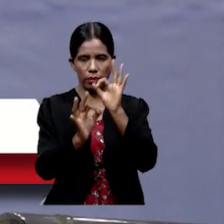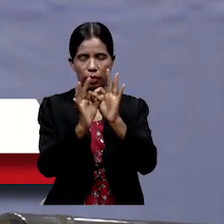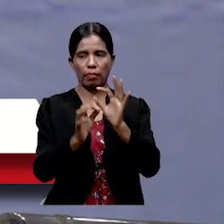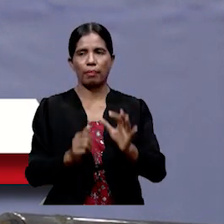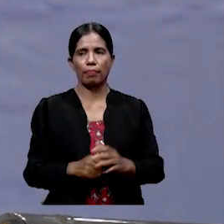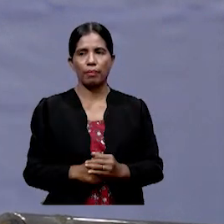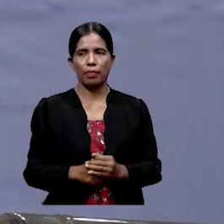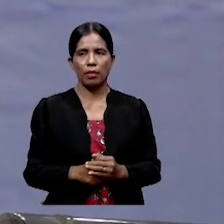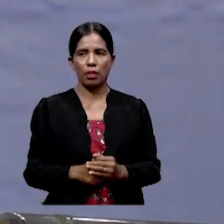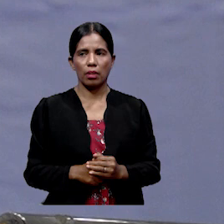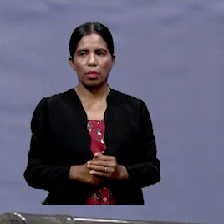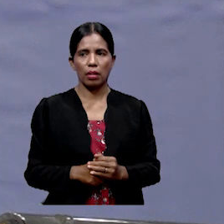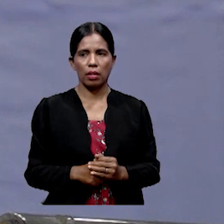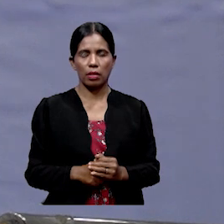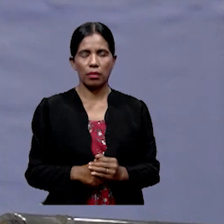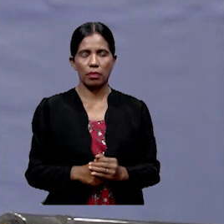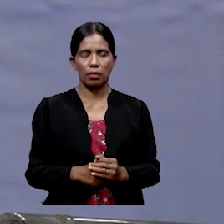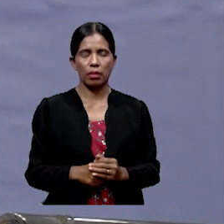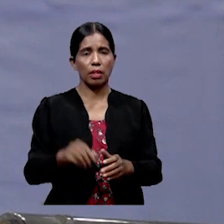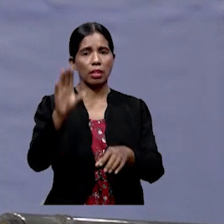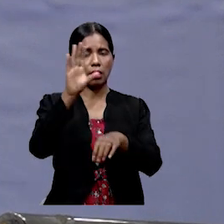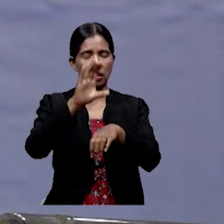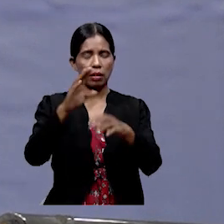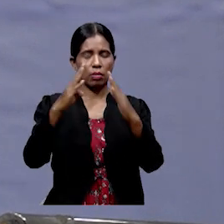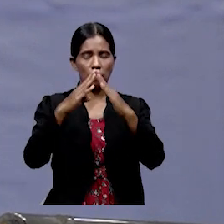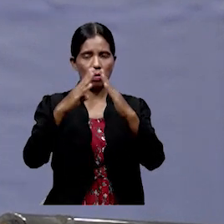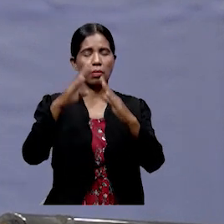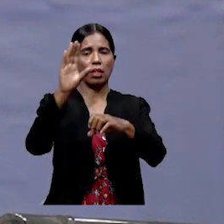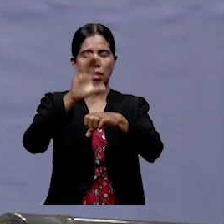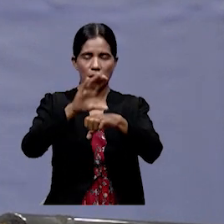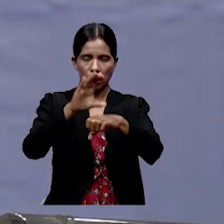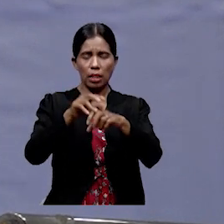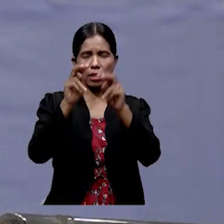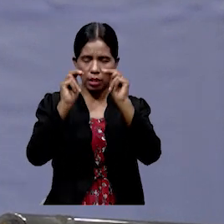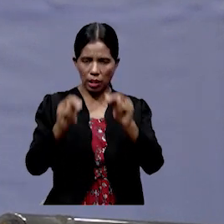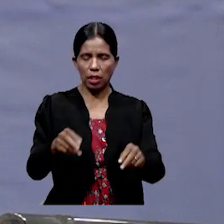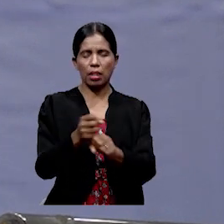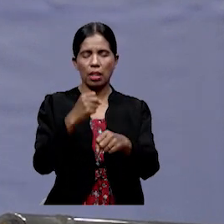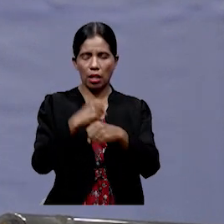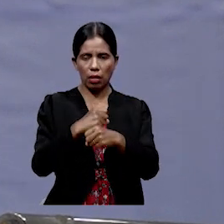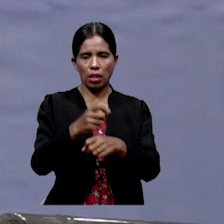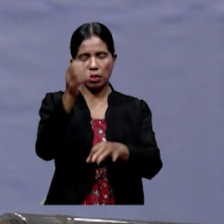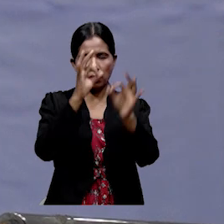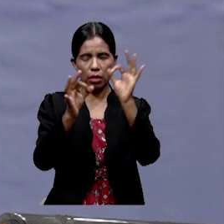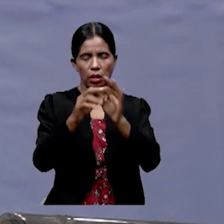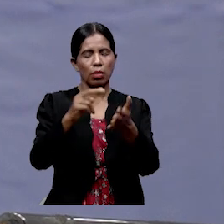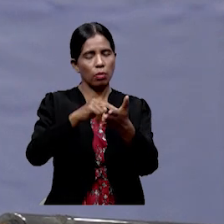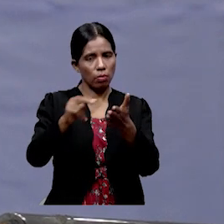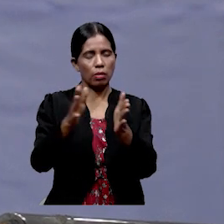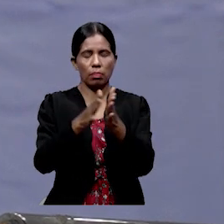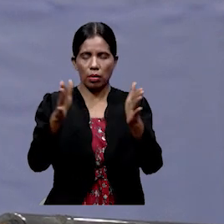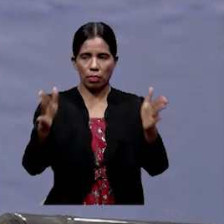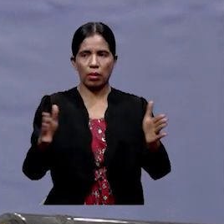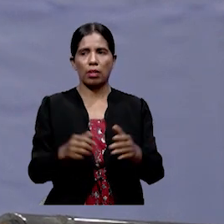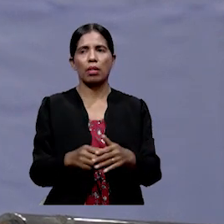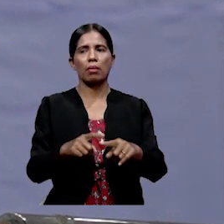Uma creta tem de água, a tu via sarana na hoje número de pó. Mas bem, qualidade